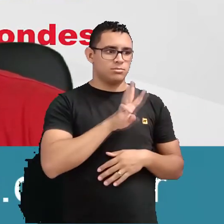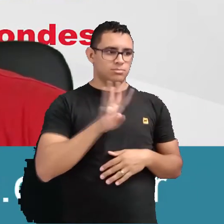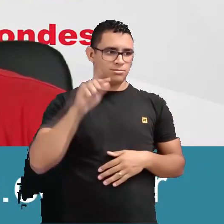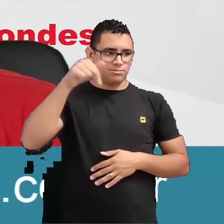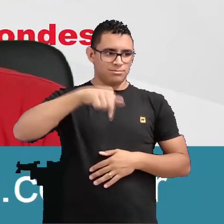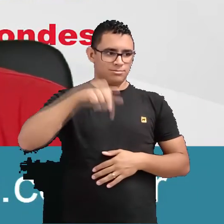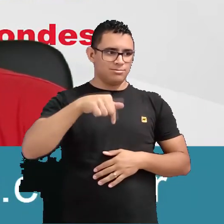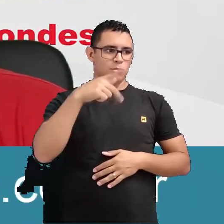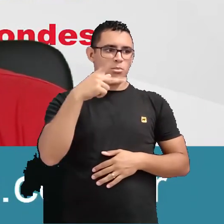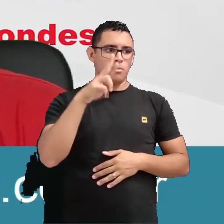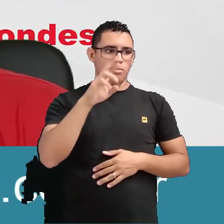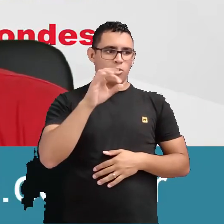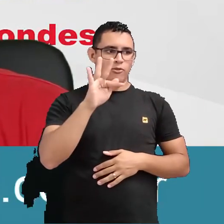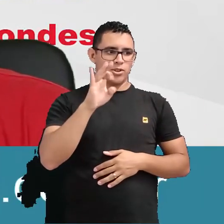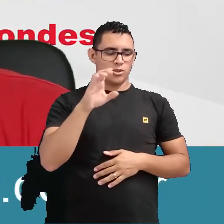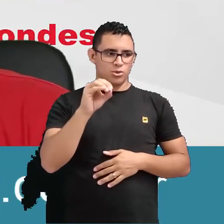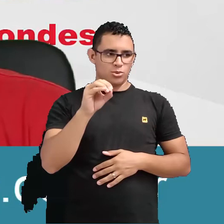Podem entrar lá,